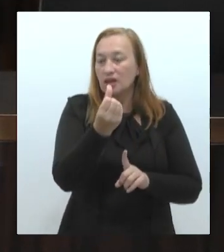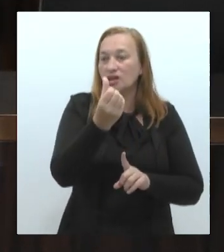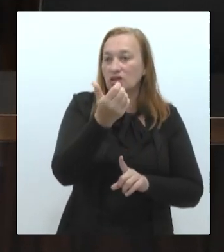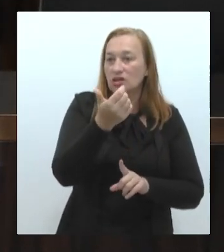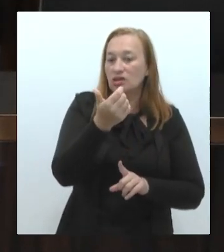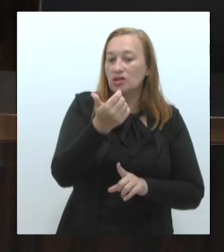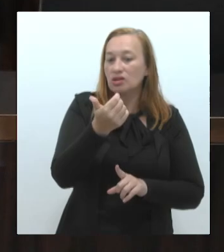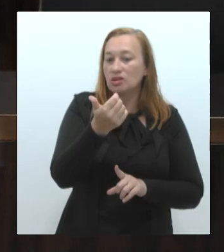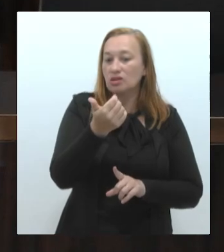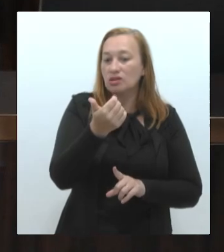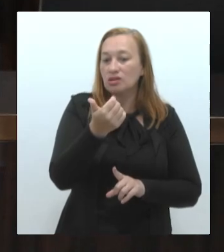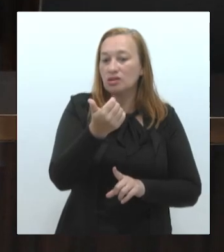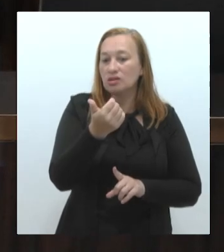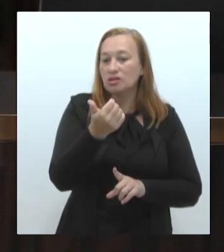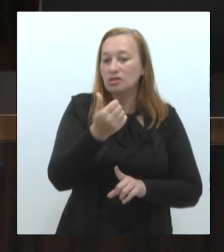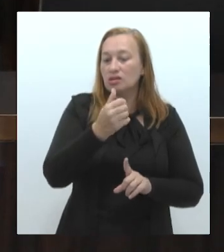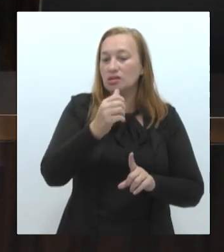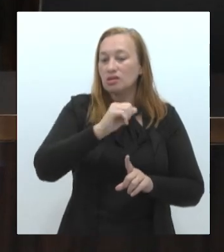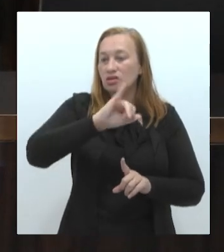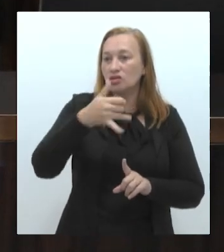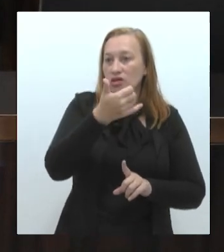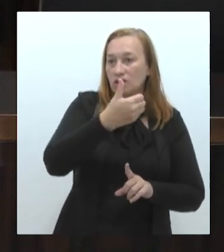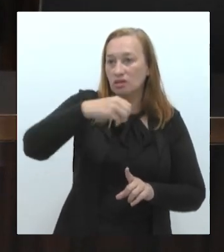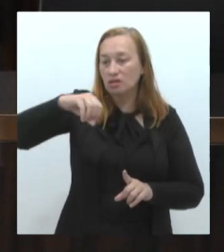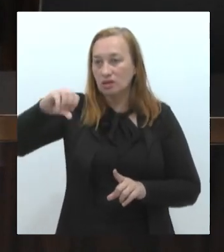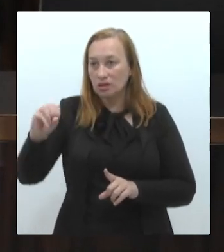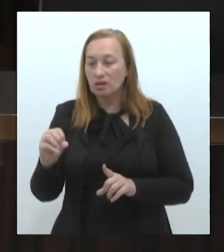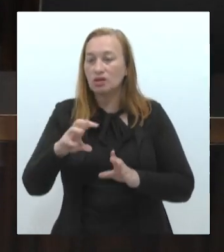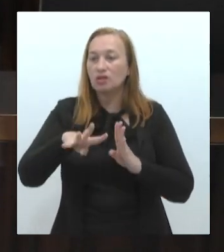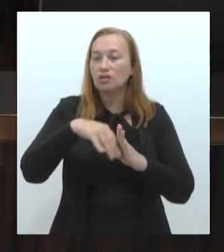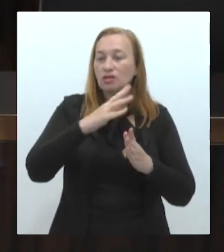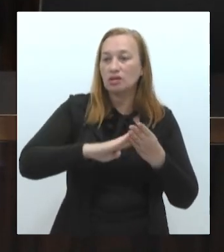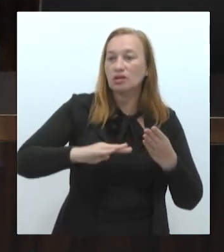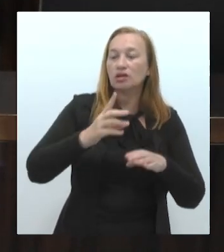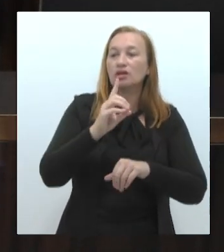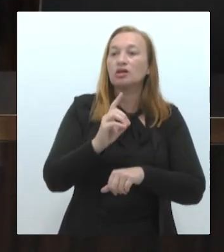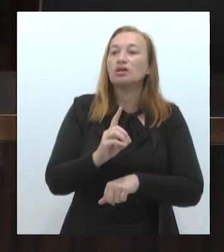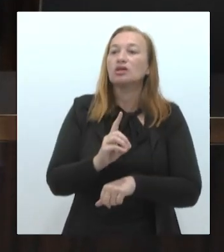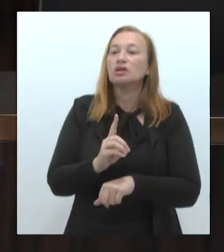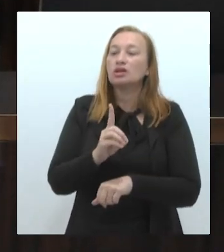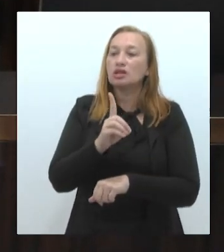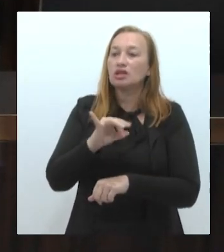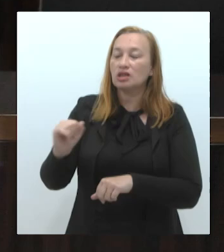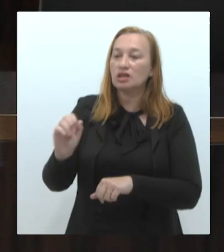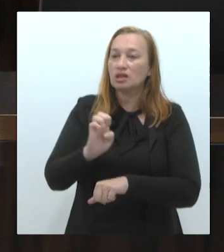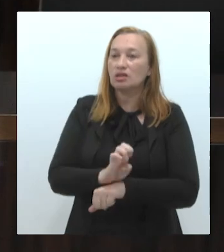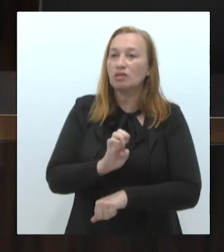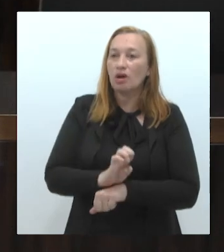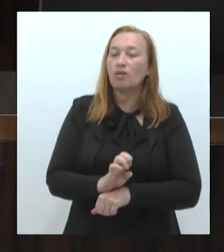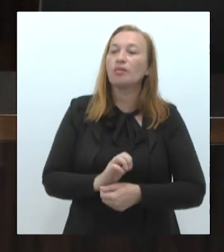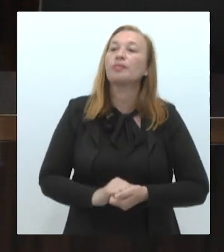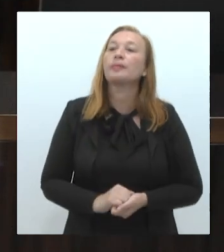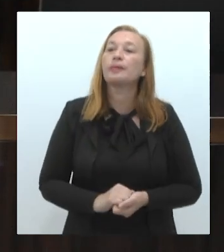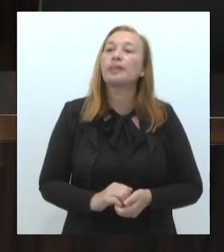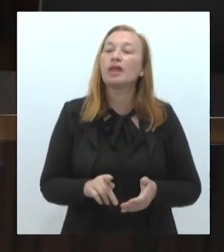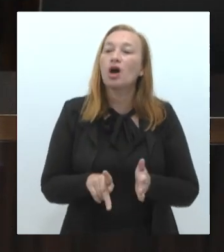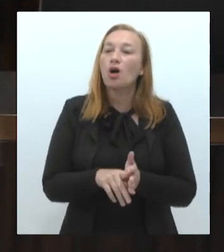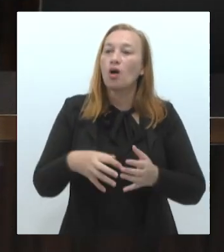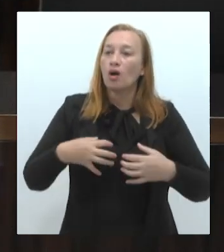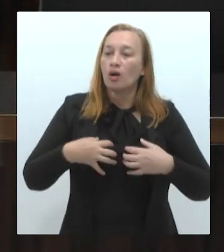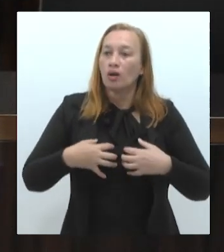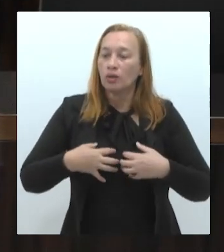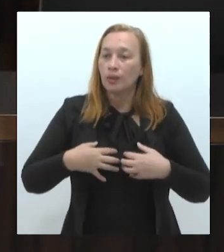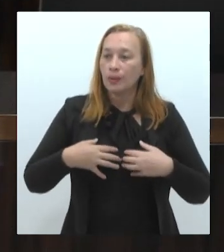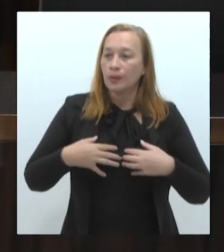incluir no calendário oficial do Estado do Rio de Janeiro o Dia Estadual de Conscientização acerca de hipertensão pulmonar, a